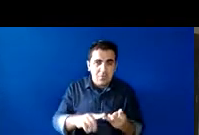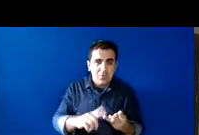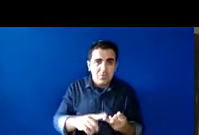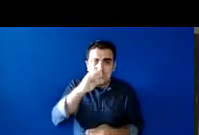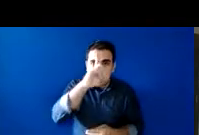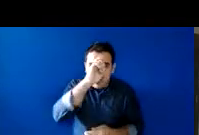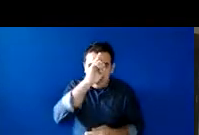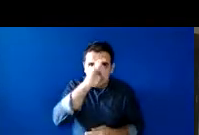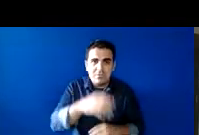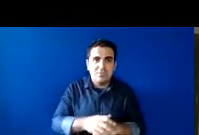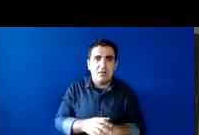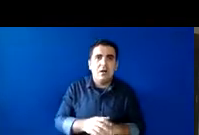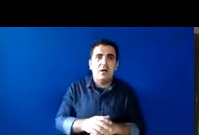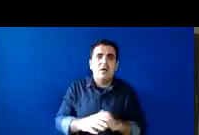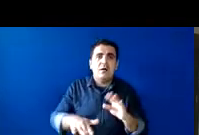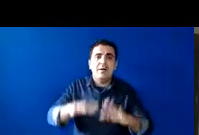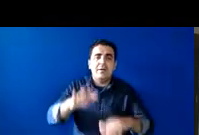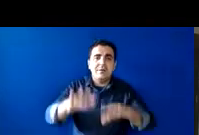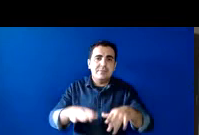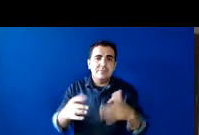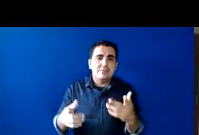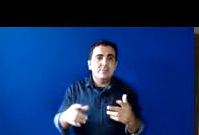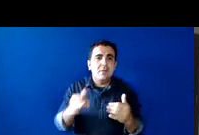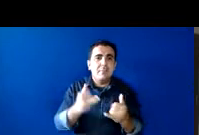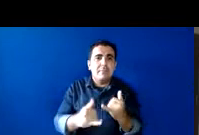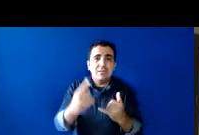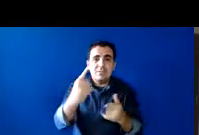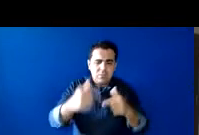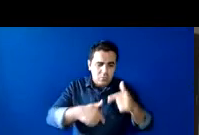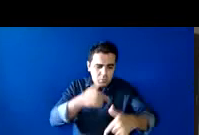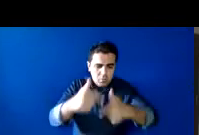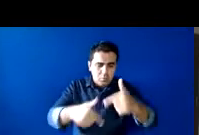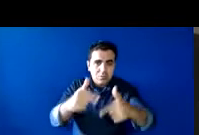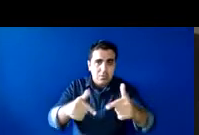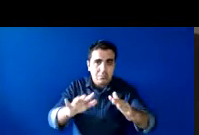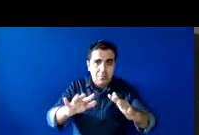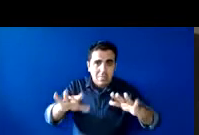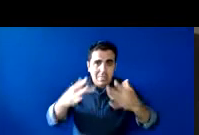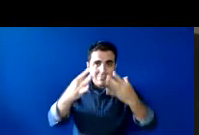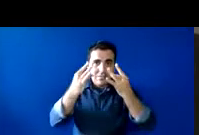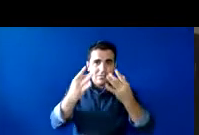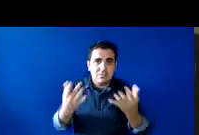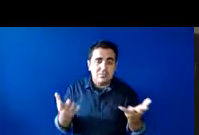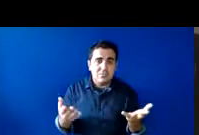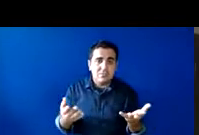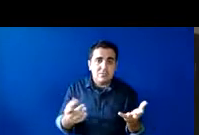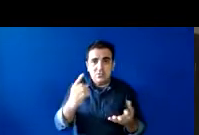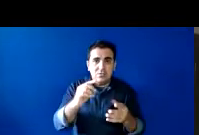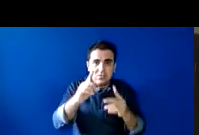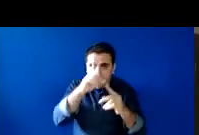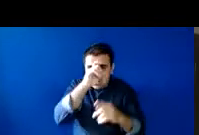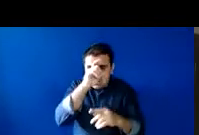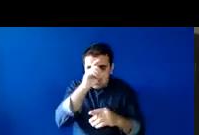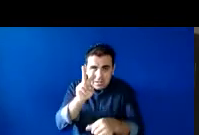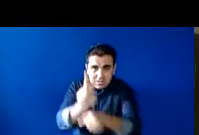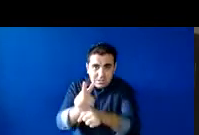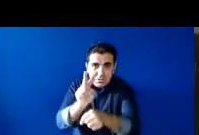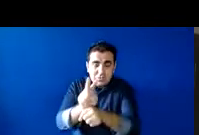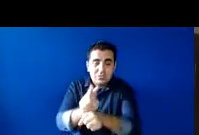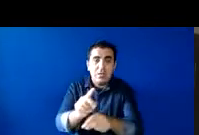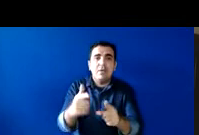hospital, apesar de ser um serviço de atenção, né, hospitalar, ele não